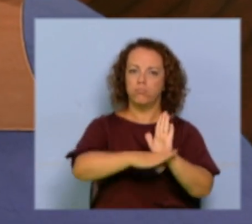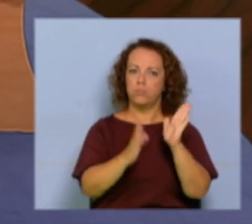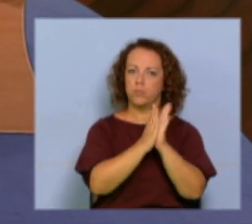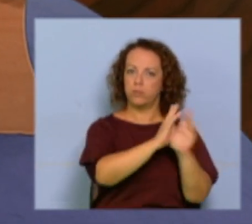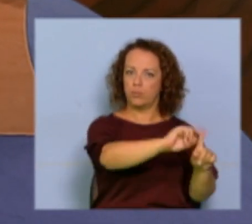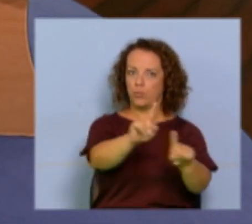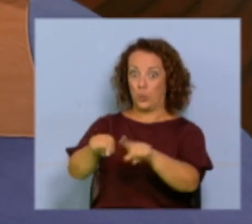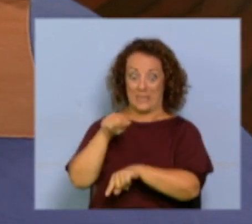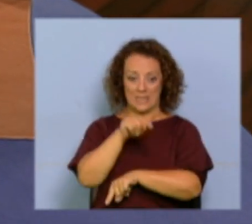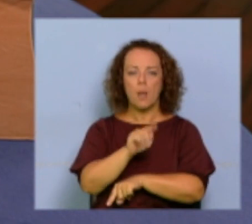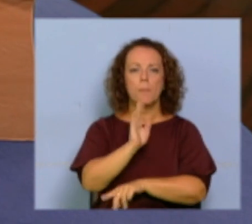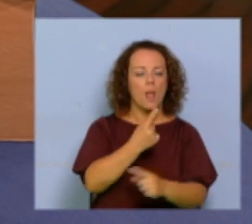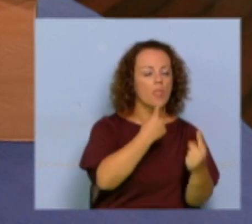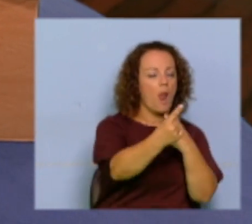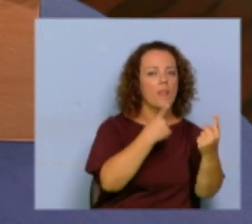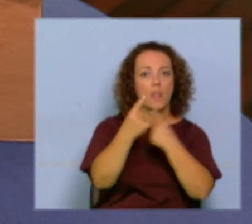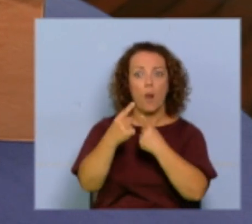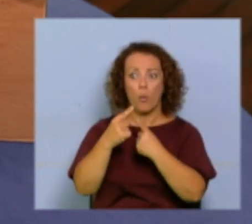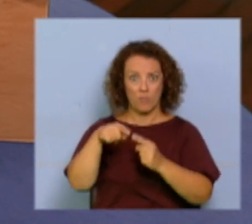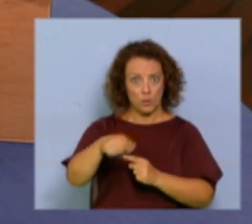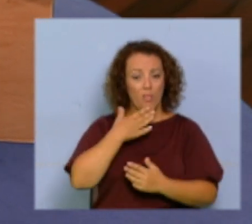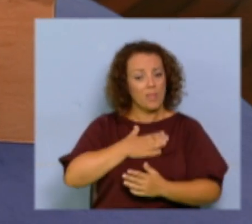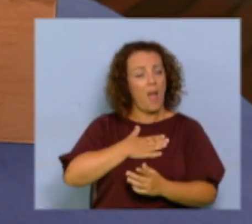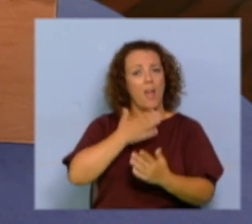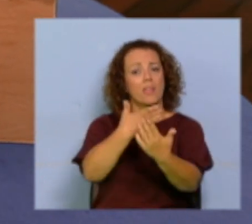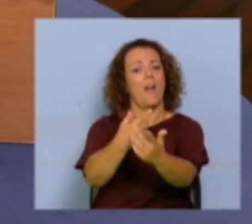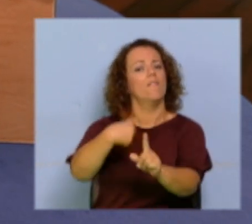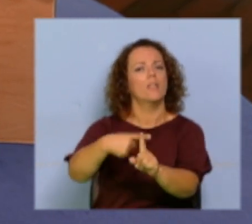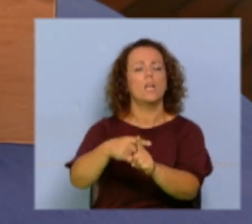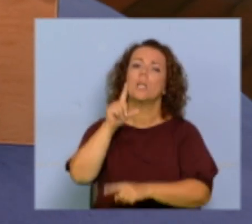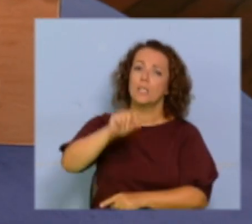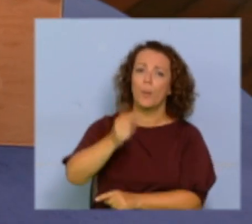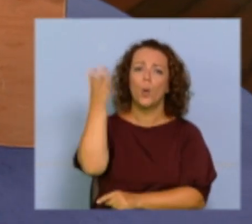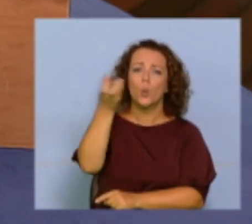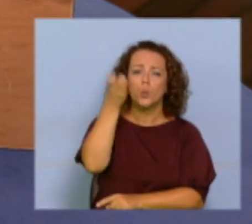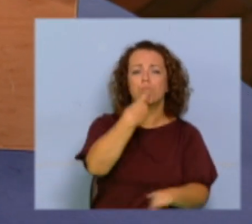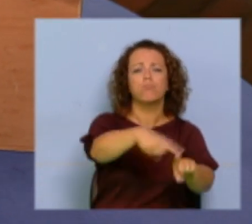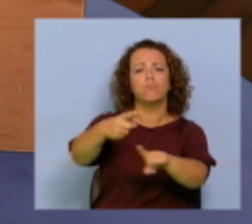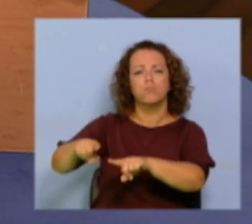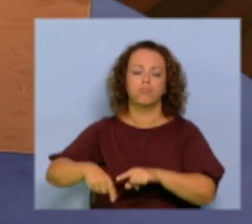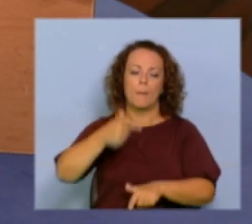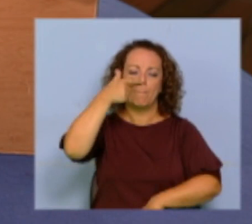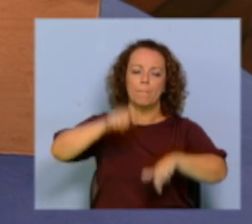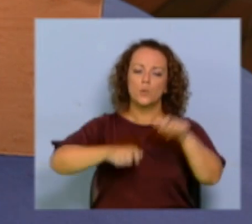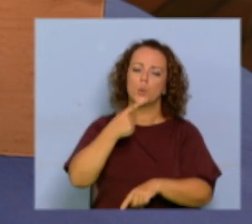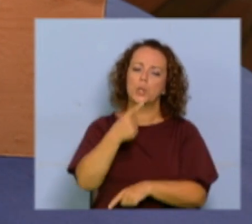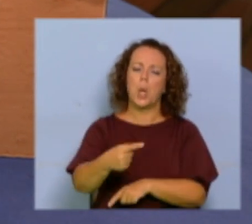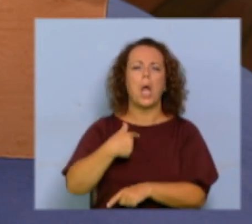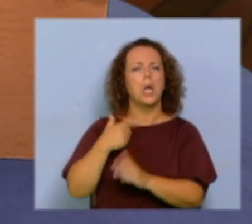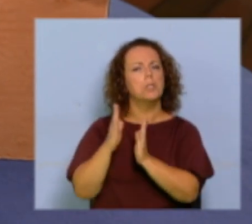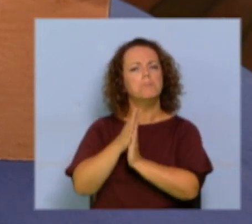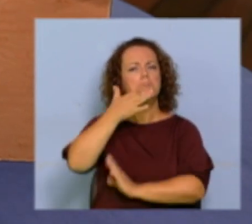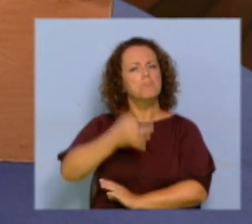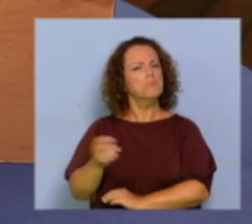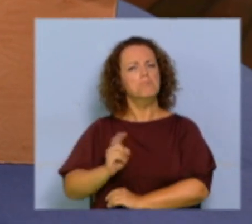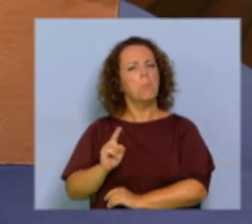preciso dialogar, e ganhamos todos com esse diálogo. E depois temos o diálogo intercultural com todas as pessoas que se dizem agnósticas, mas que